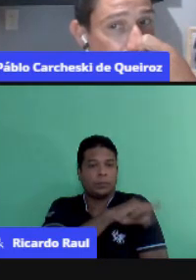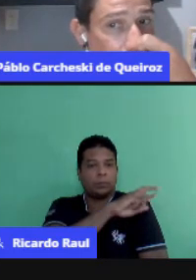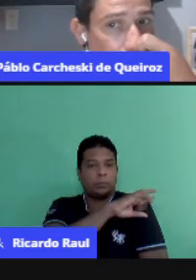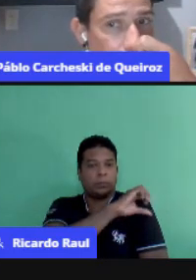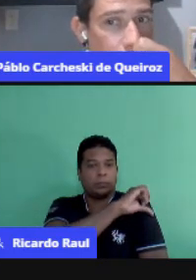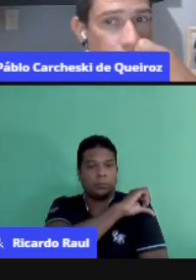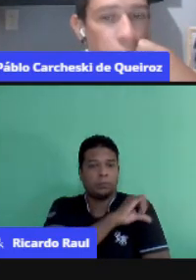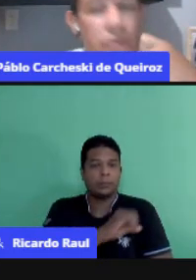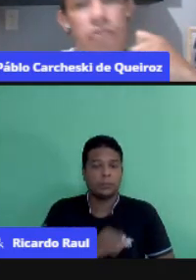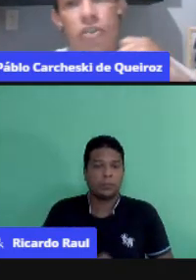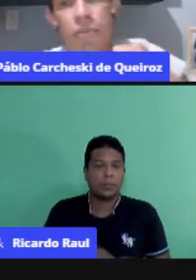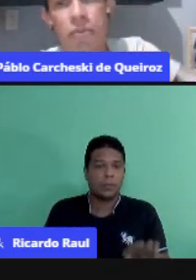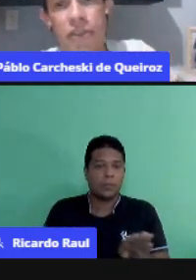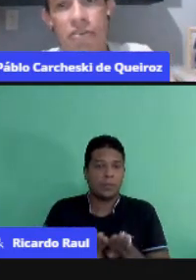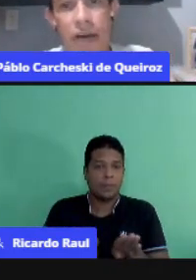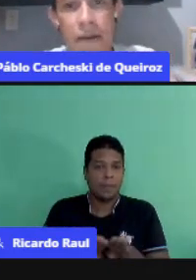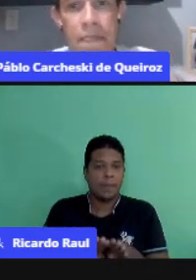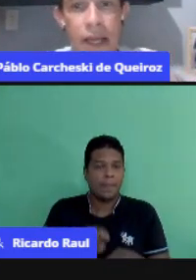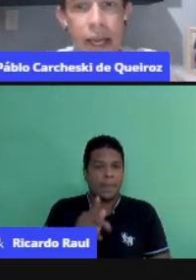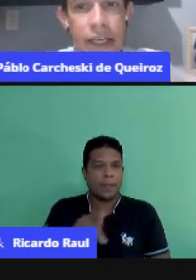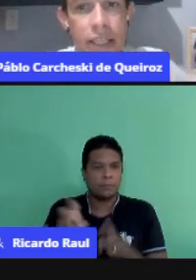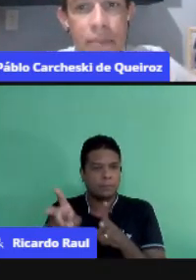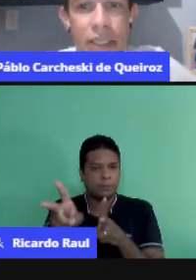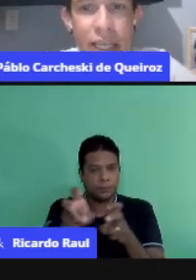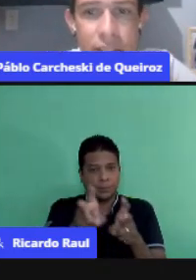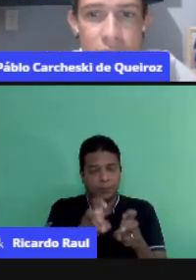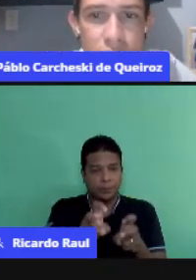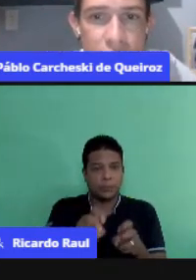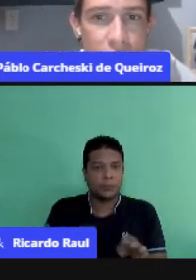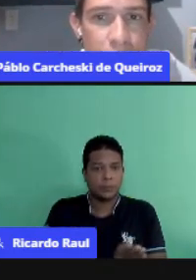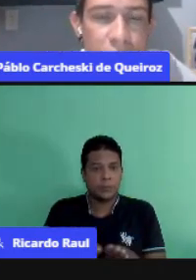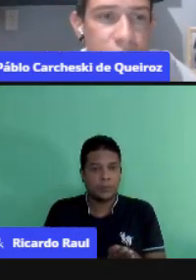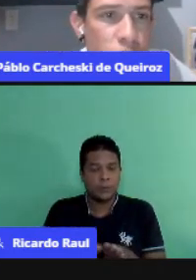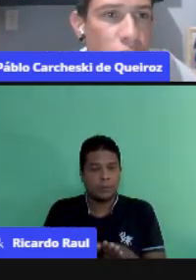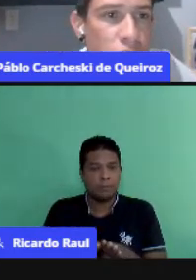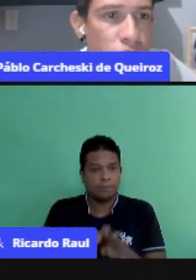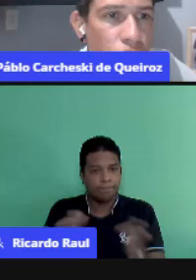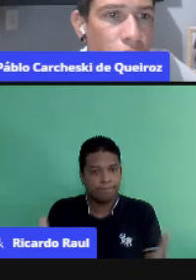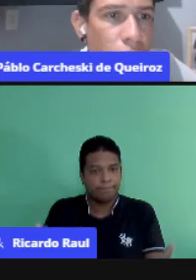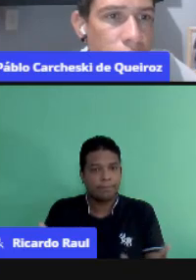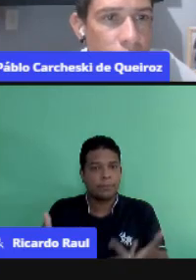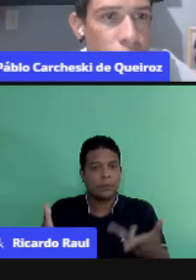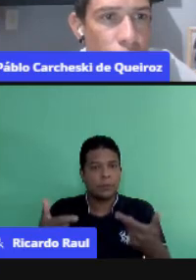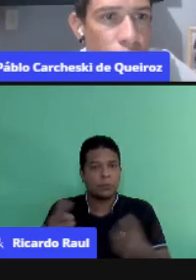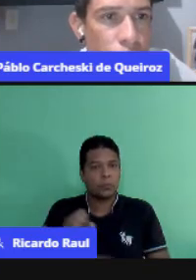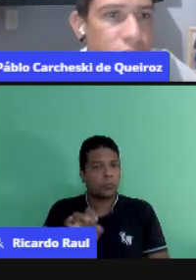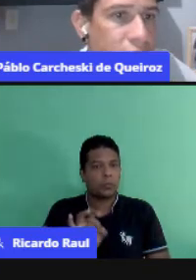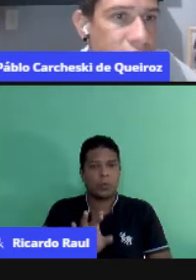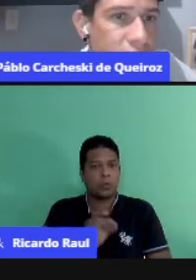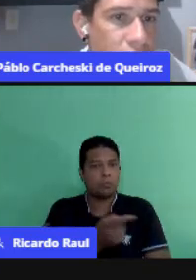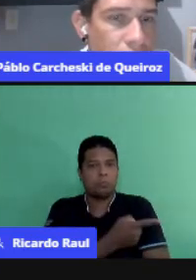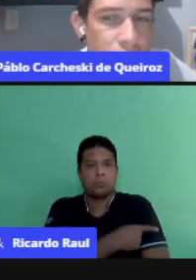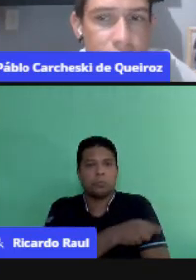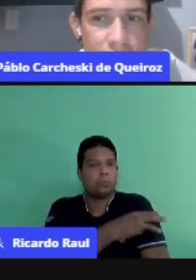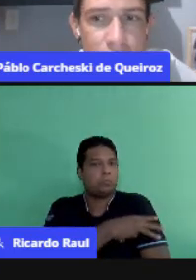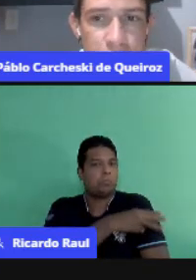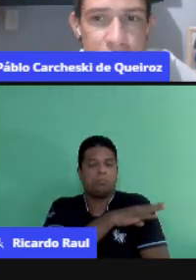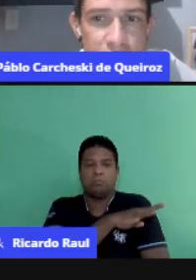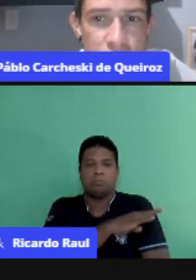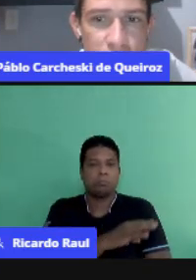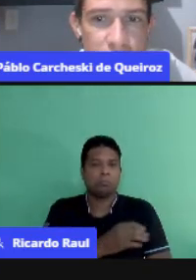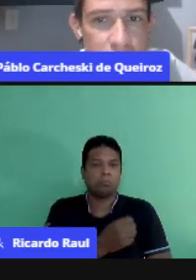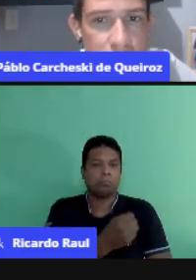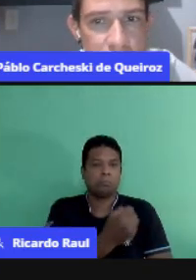trouxe aqui também, que é o professor também observar, é que tem habilidades que às vezes ela vai aparecer em um ano só, em 2 ou em 3, né? Nesse